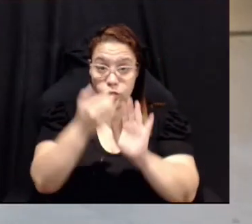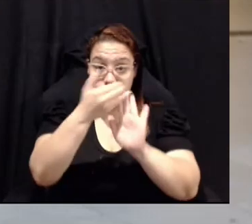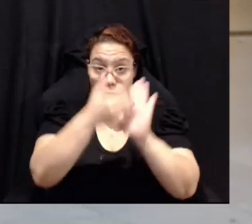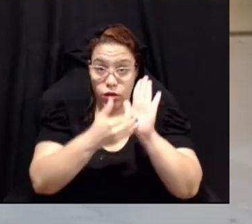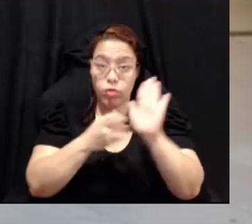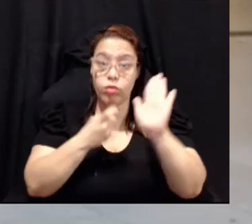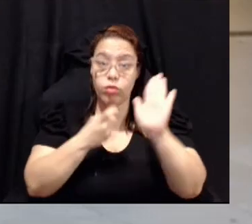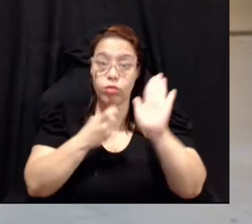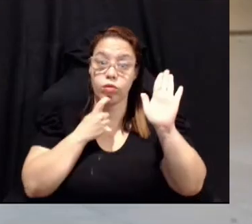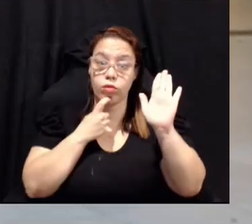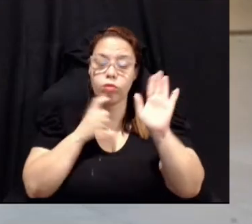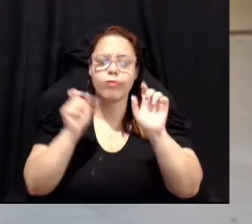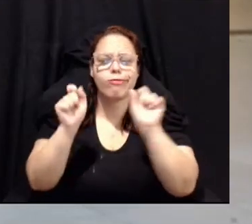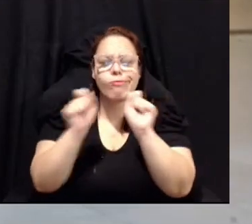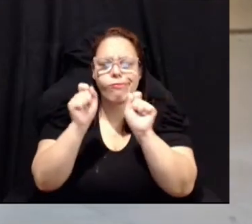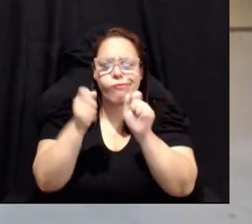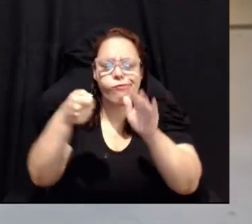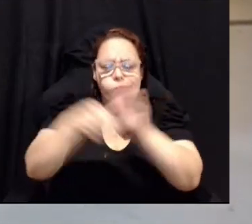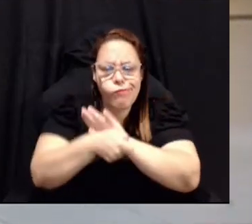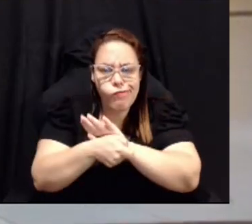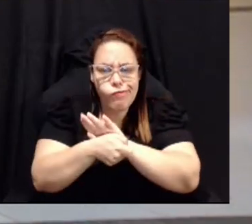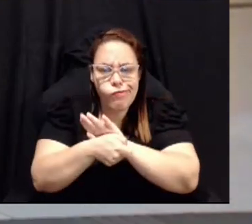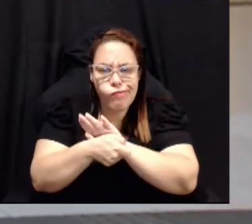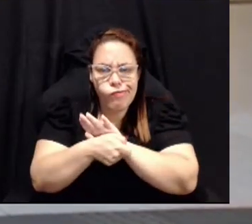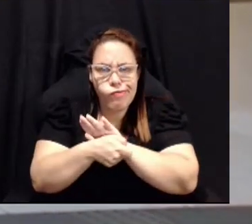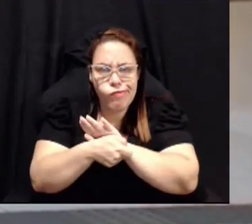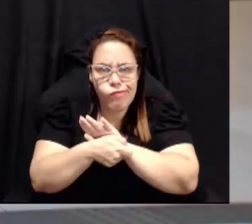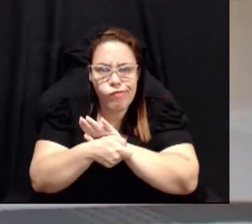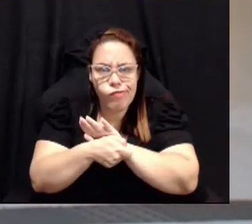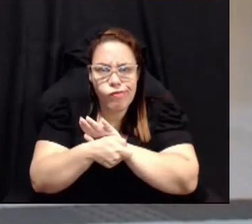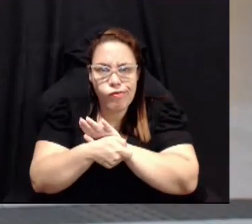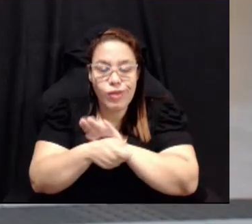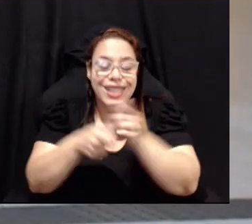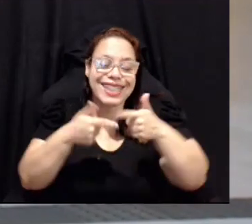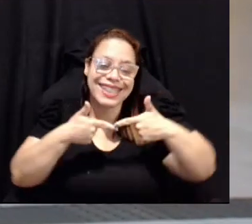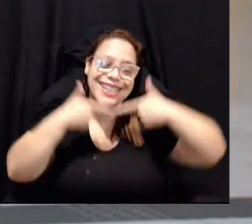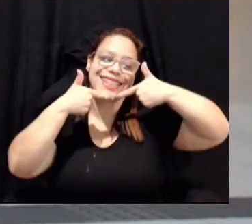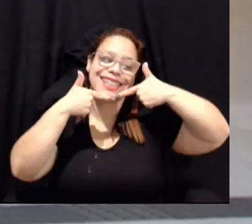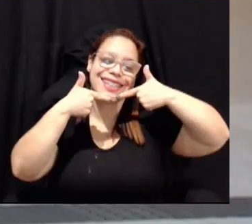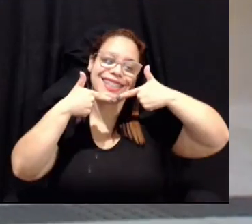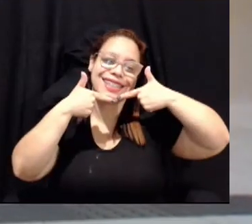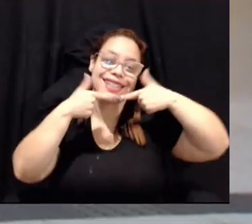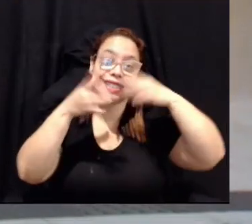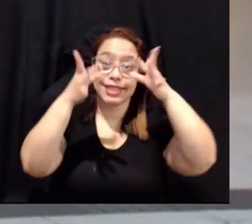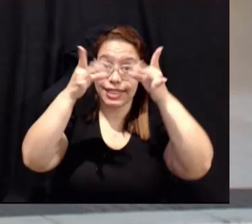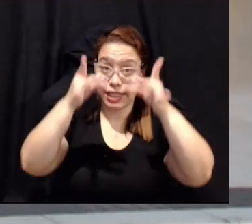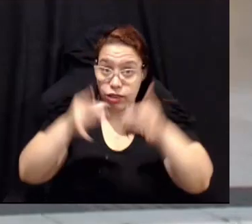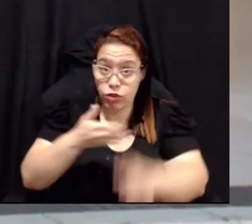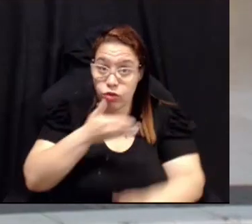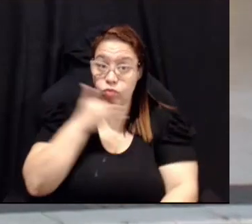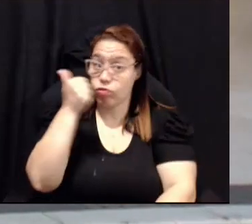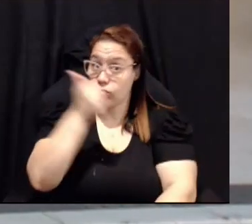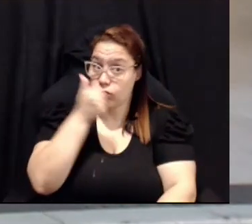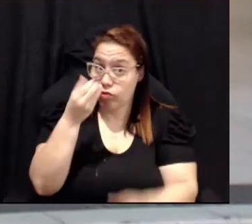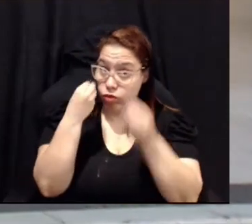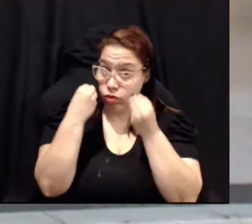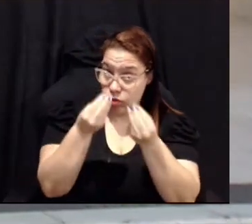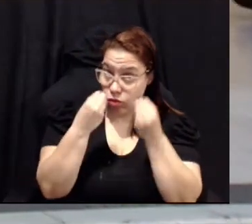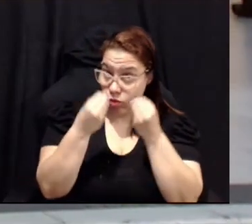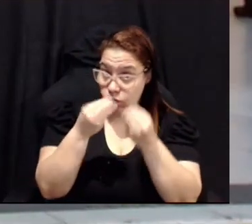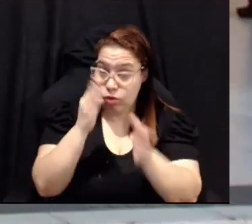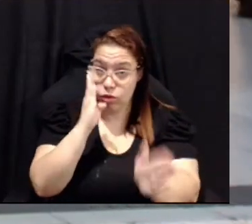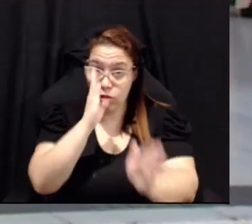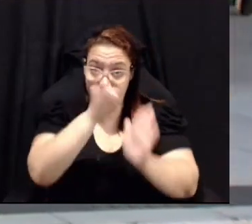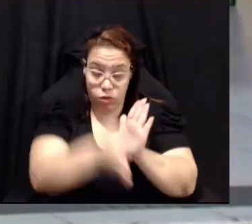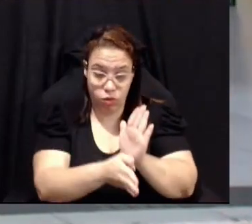tal fazer um investimento que rende sorrisos? Para detalhar melhor como pode ser feita essa destinação, nós